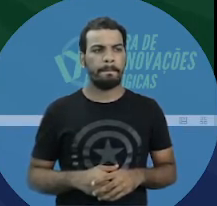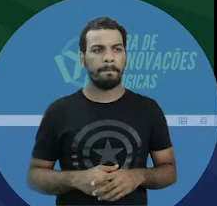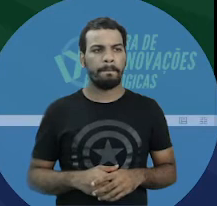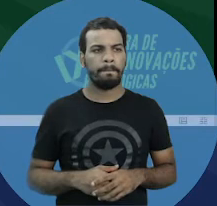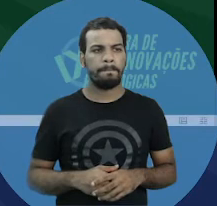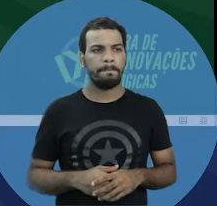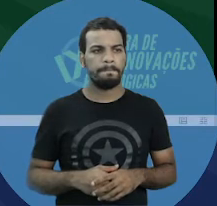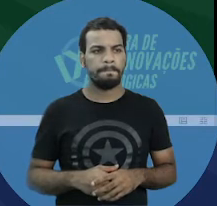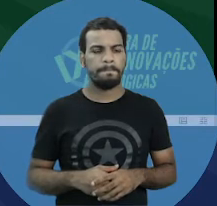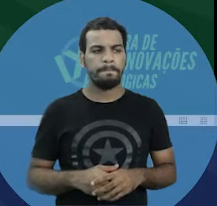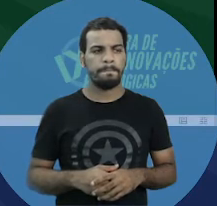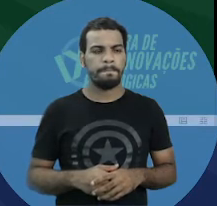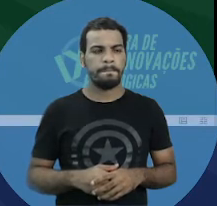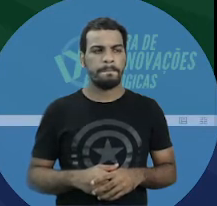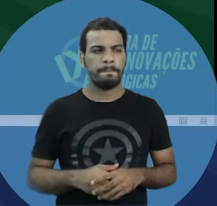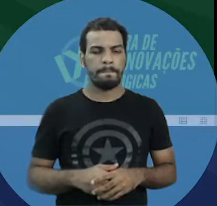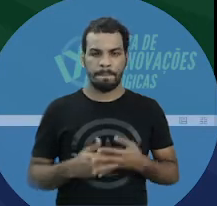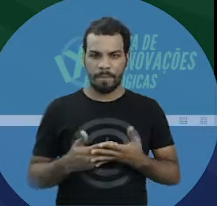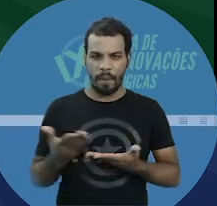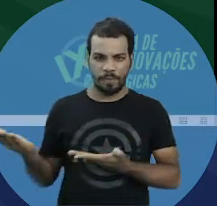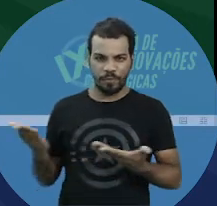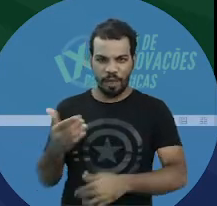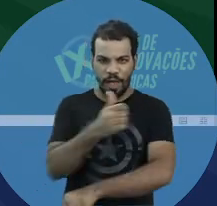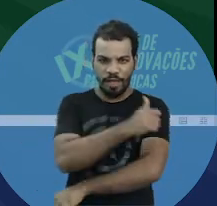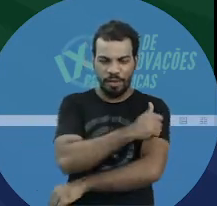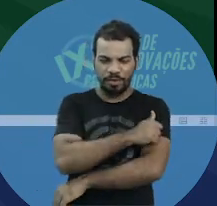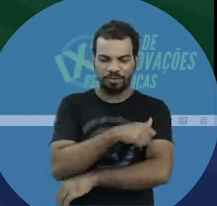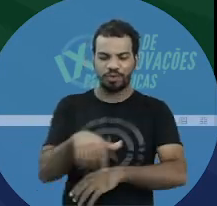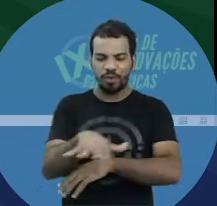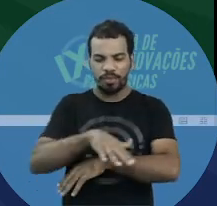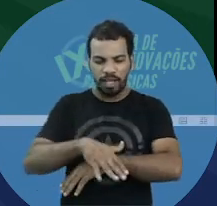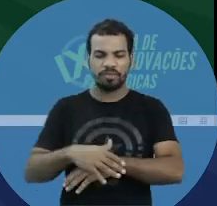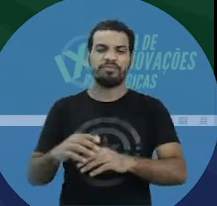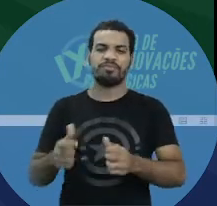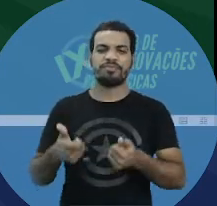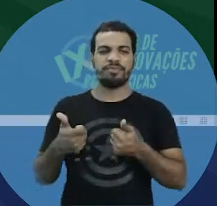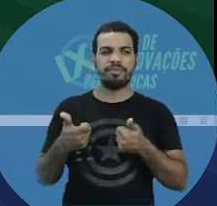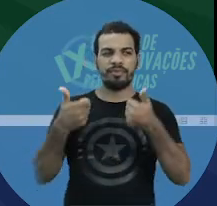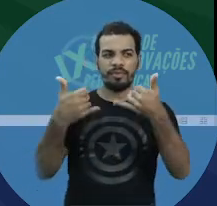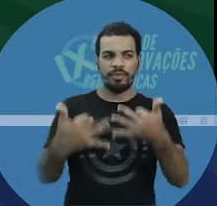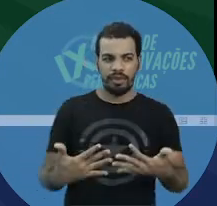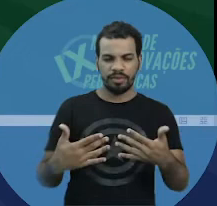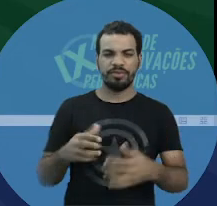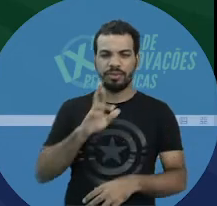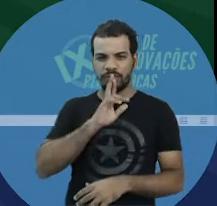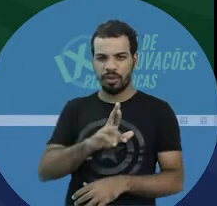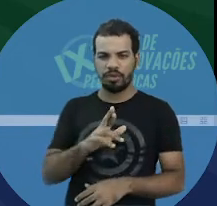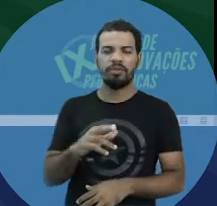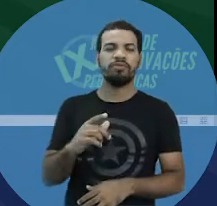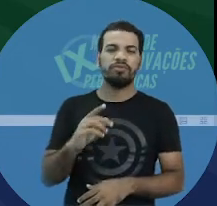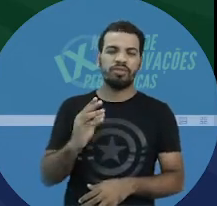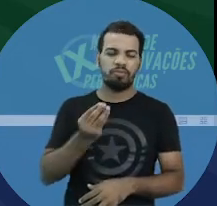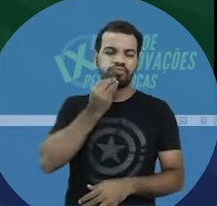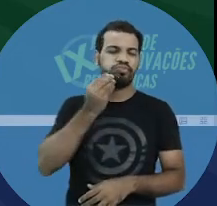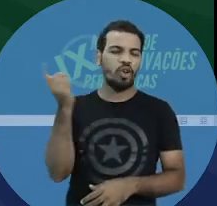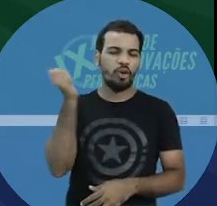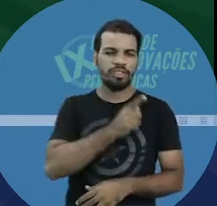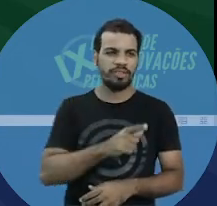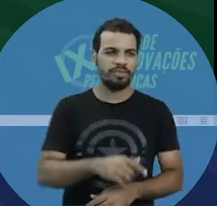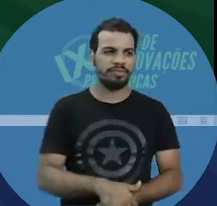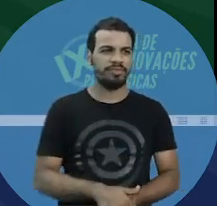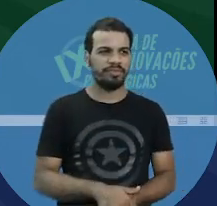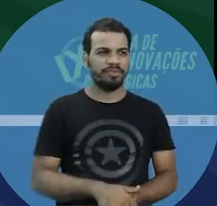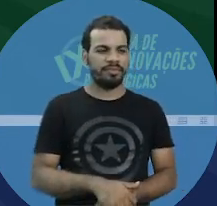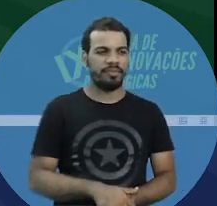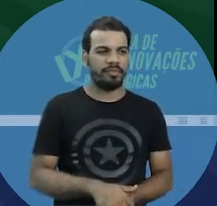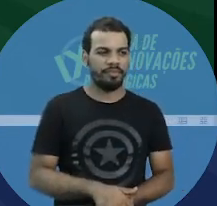aluna, que está ao meu lado, falasse só um pouquinho desse resultado que nós obtivemos. Boa